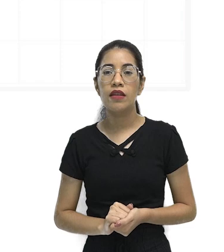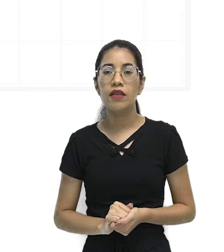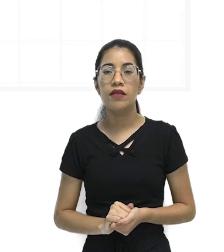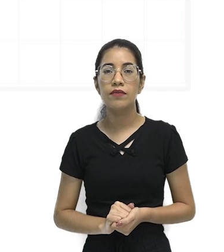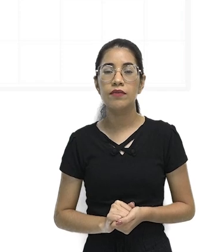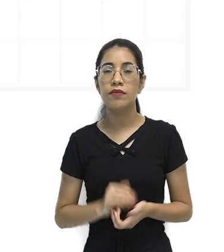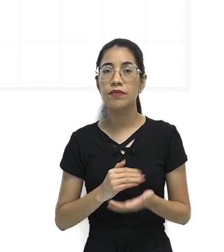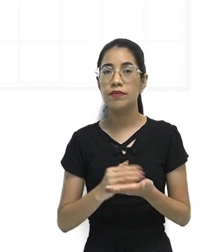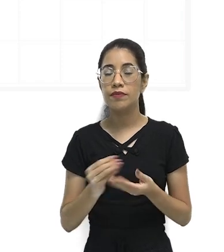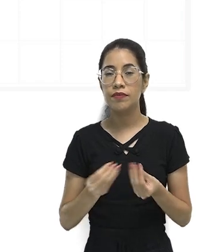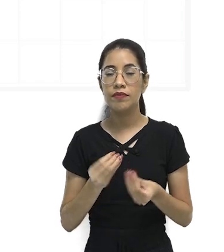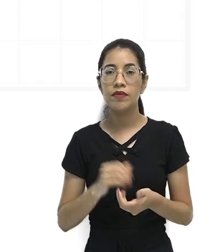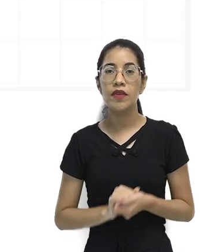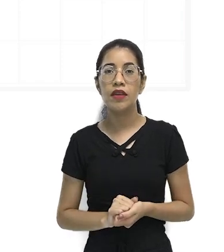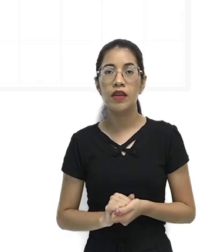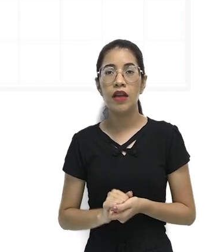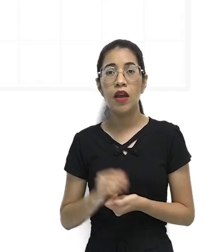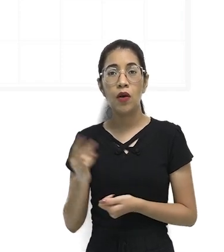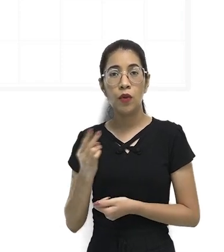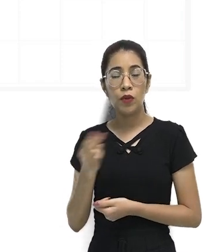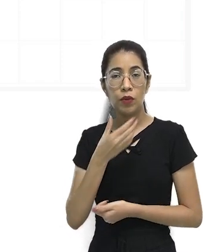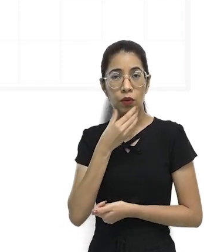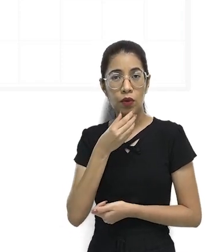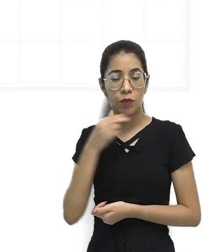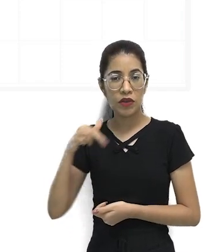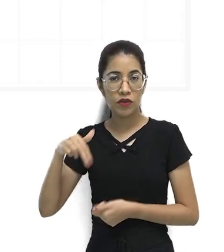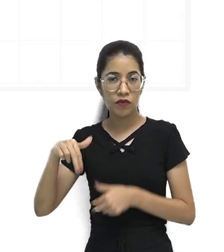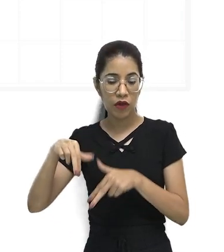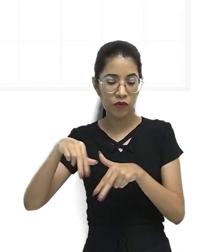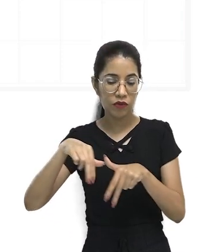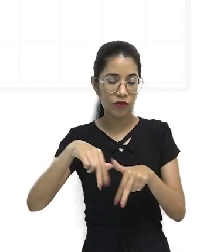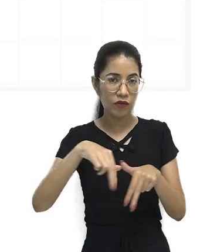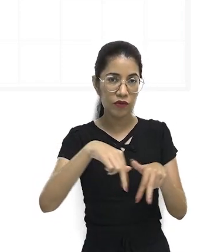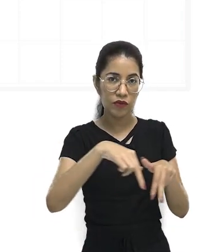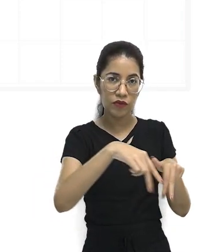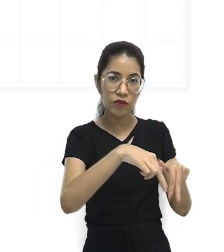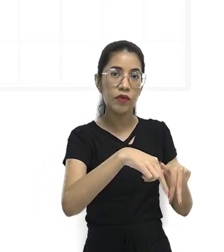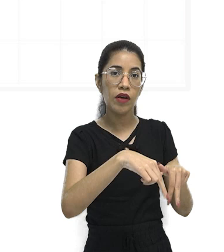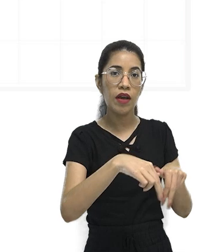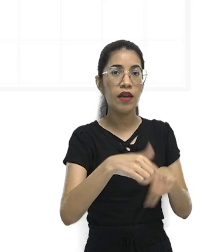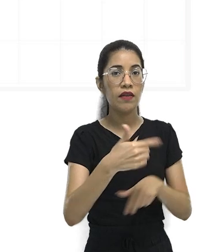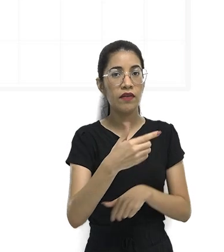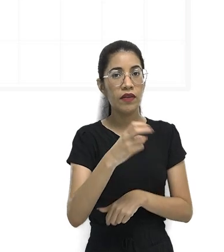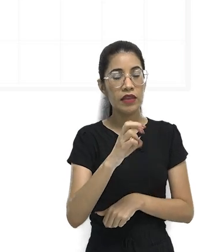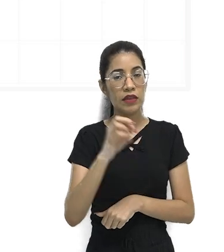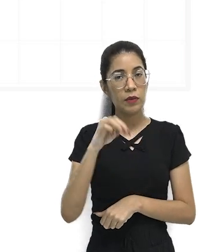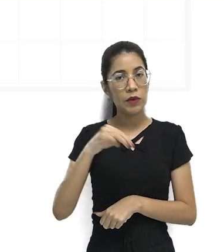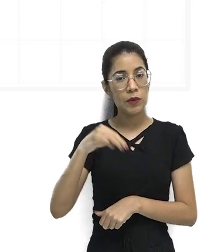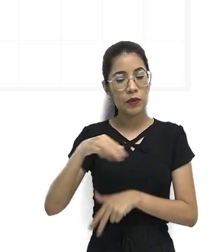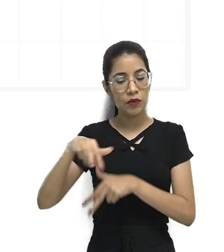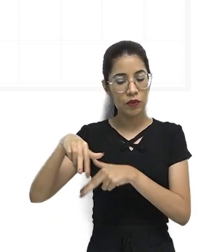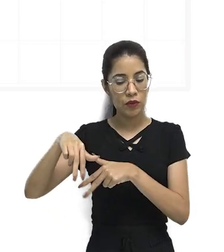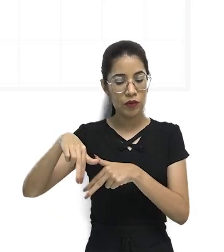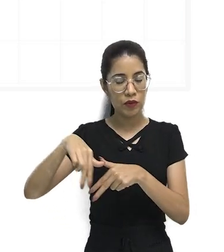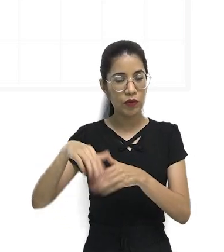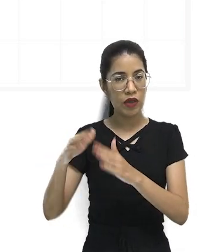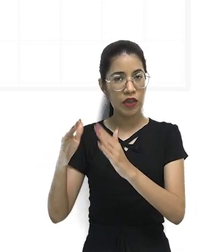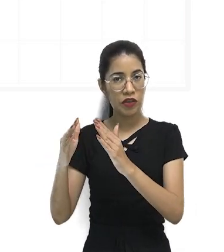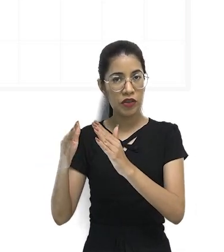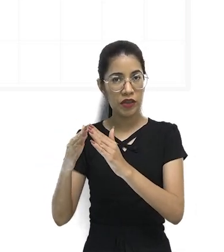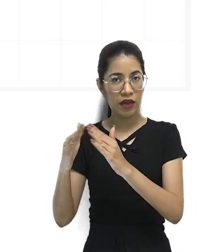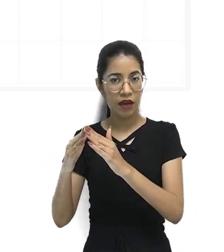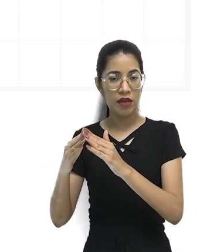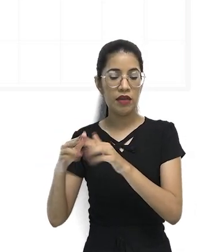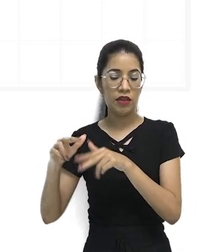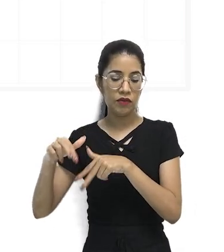Começa daqui, né? Sabendo que os dois caminharam 25 minutos, tá? Então, eles saíram de casa, foram ao